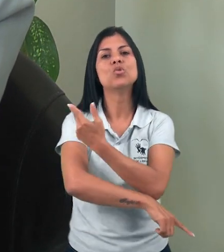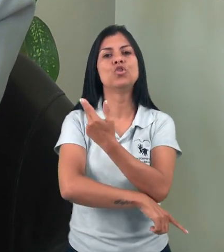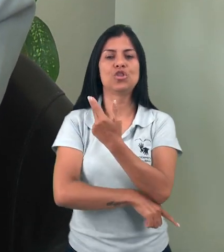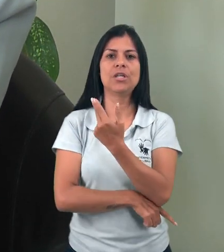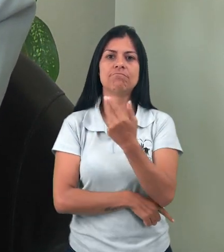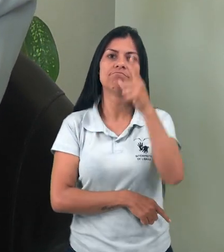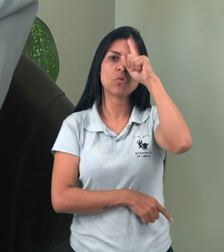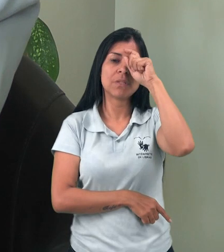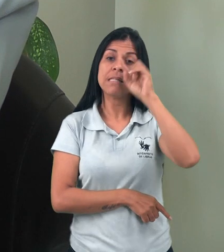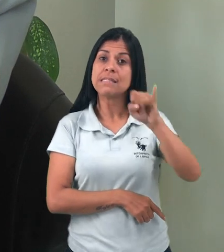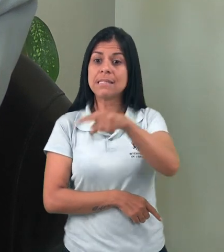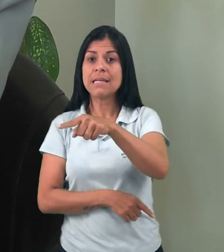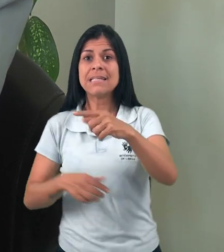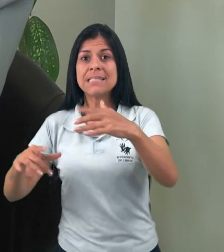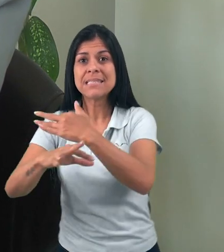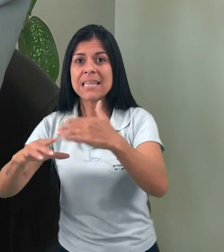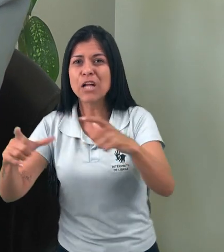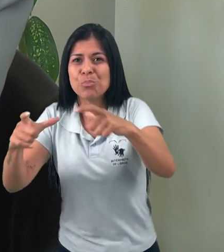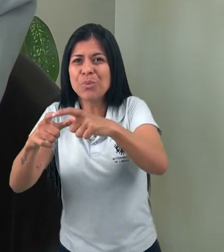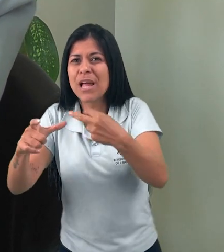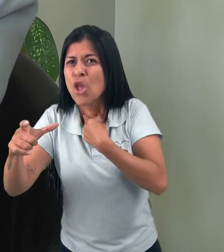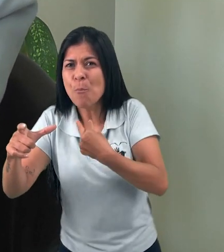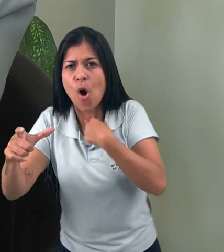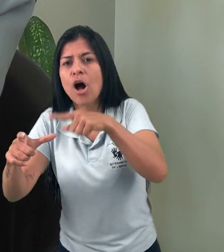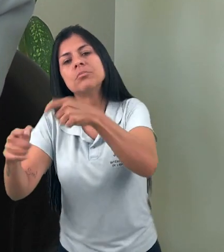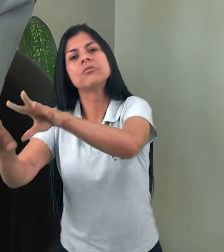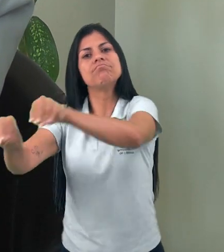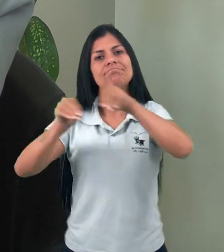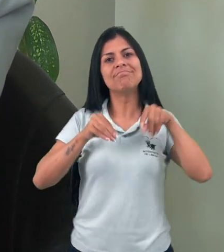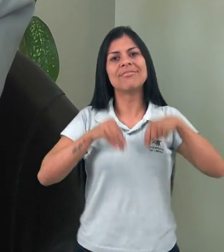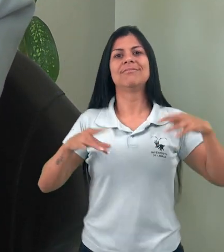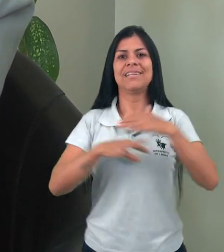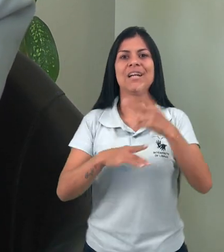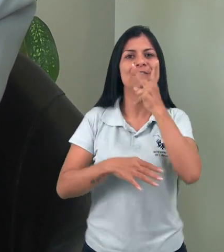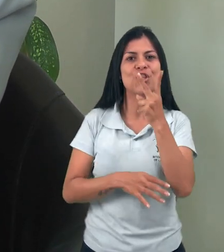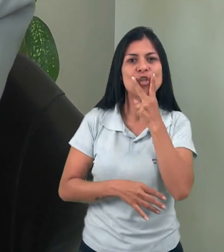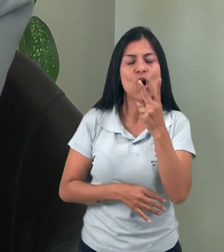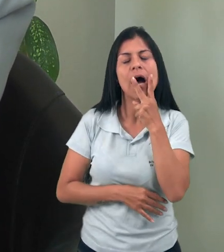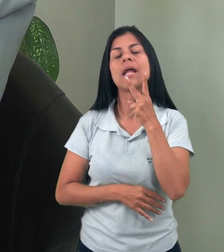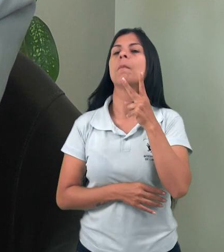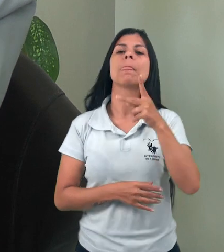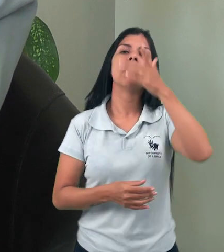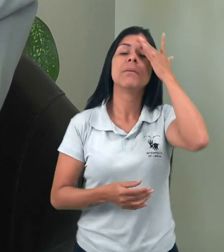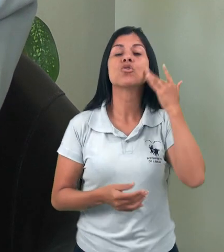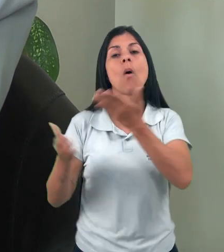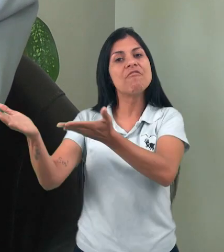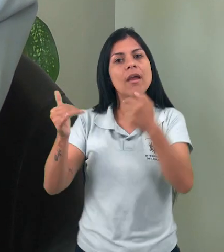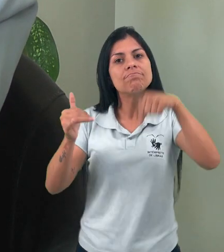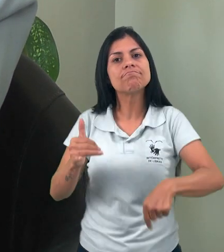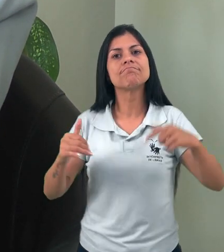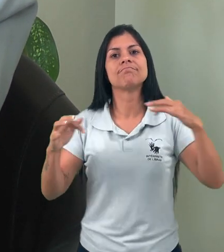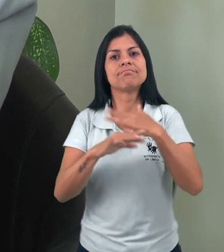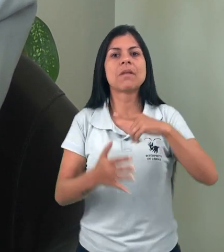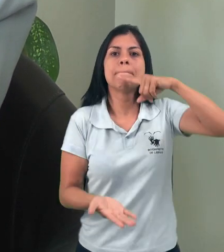hospitalar. Então, os pacientes que não podem ser operados no local, a gente traz para Vitória, a gente já leva a nossa agenda e esse paciente